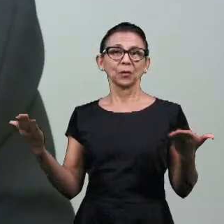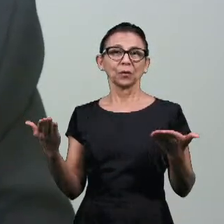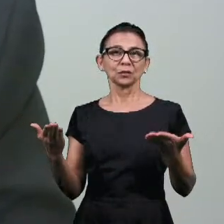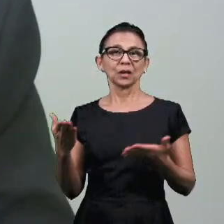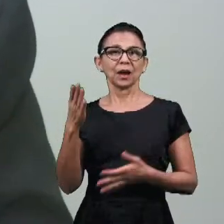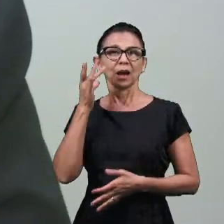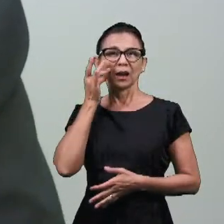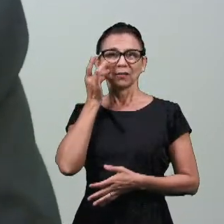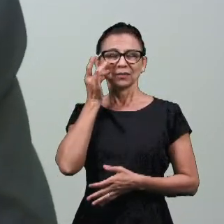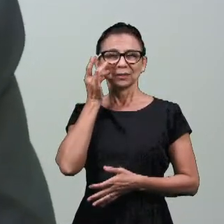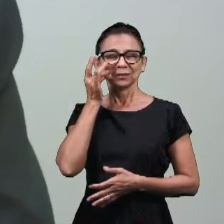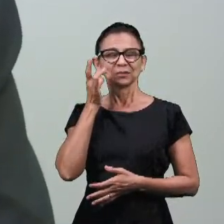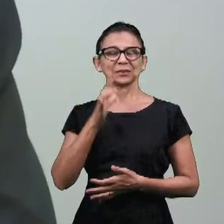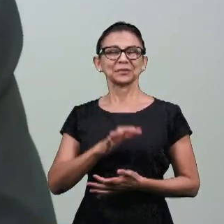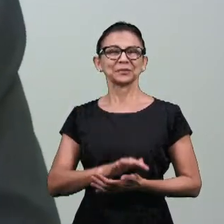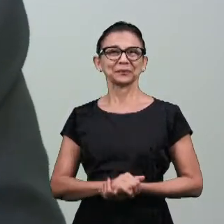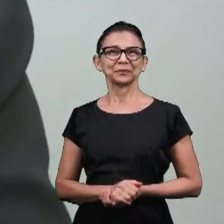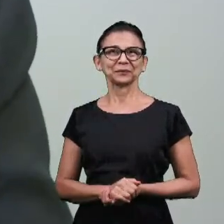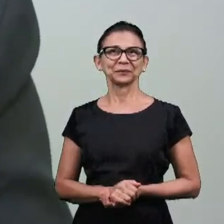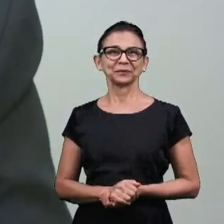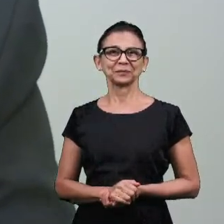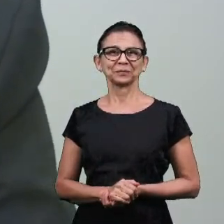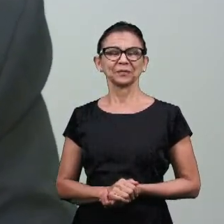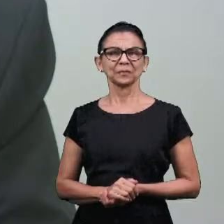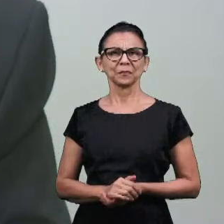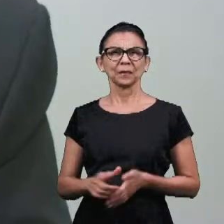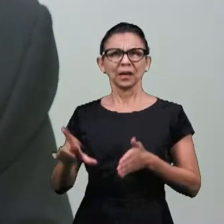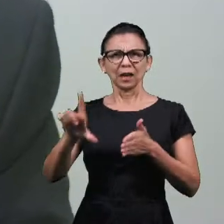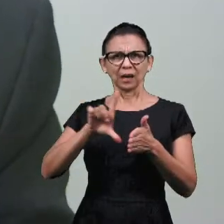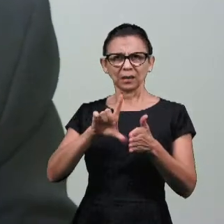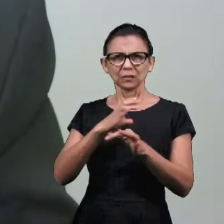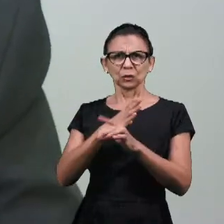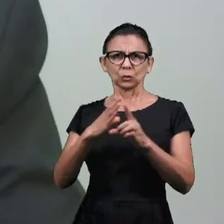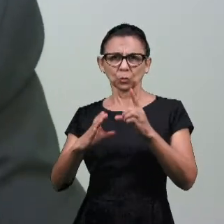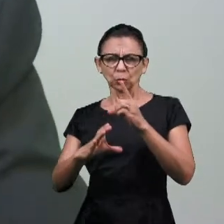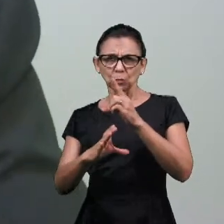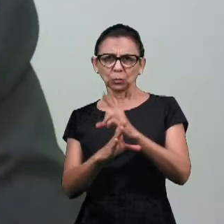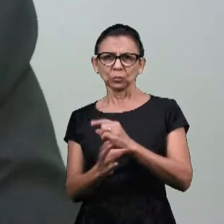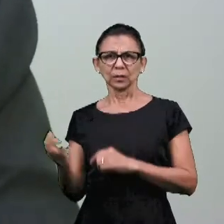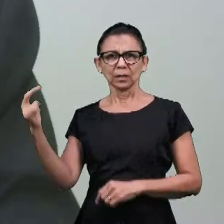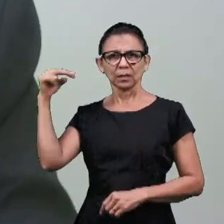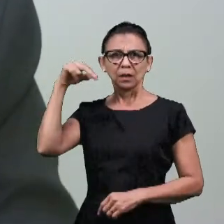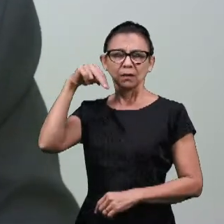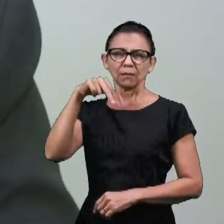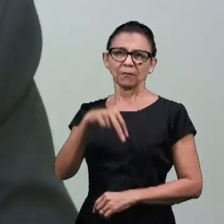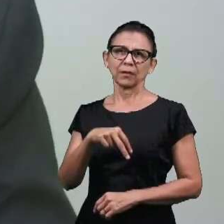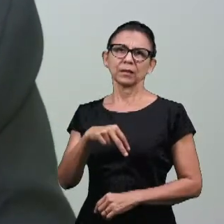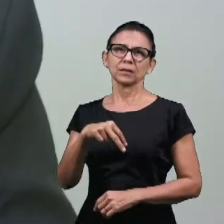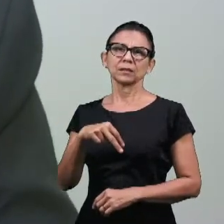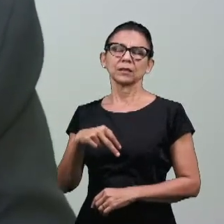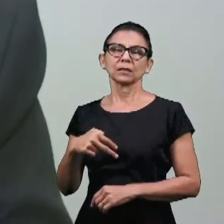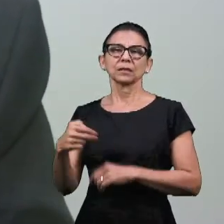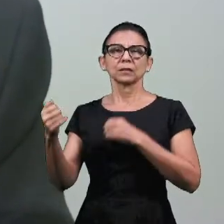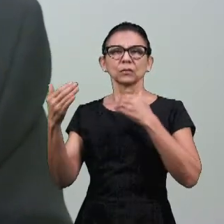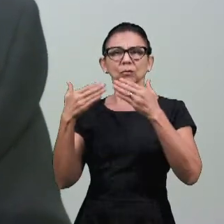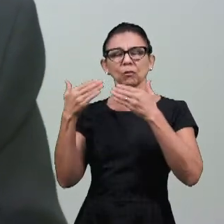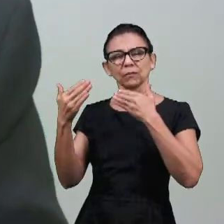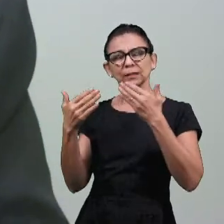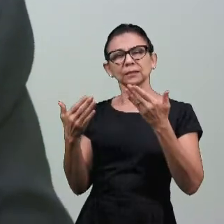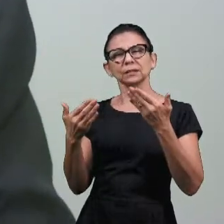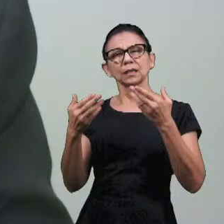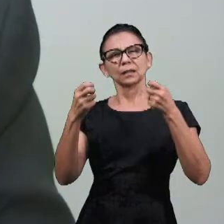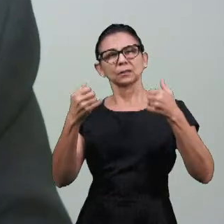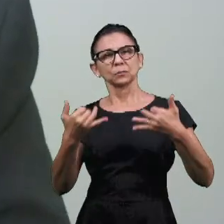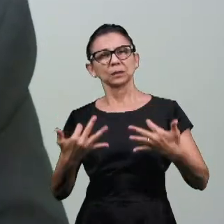passa antes aqui no nosso pré-culto para conversar um pouco conosco, falar uma introdução ali do que será a mensagem, né?